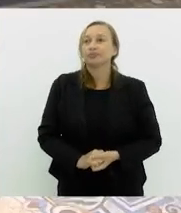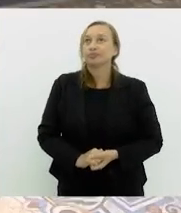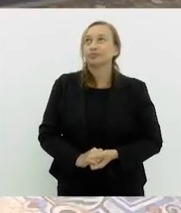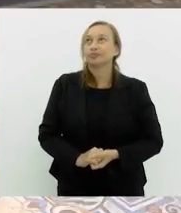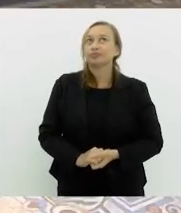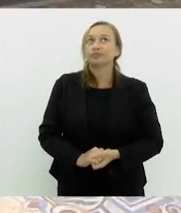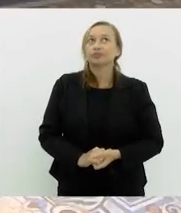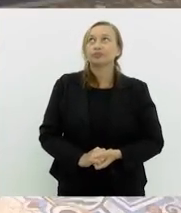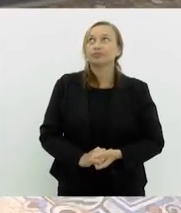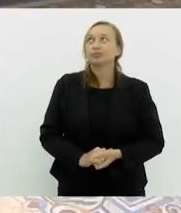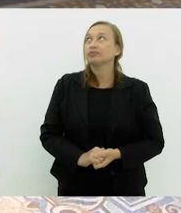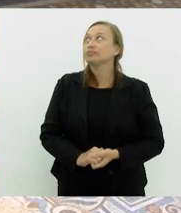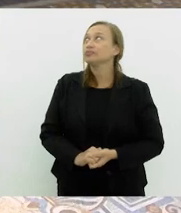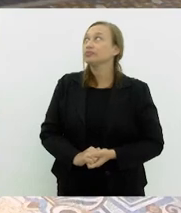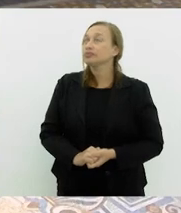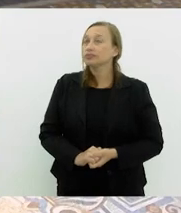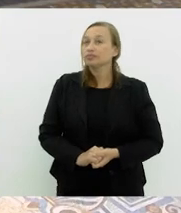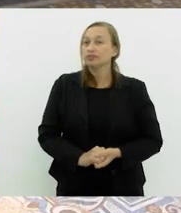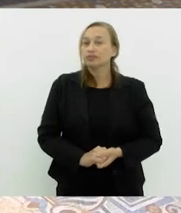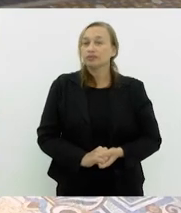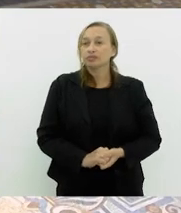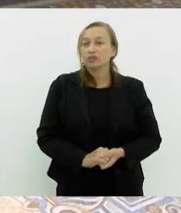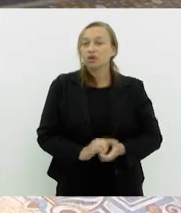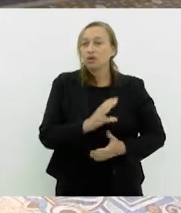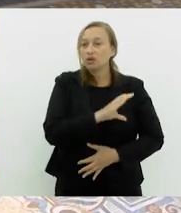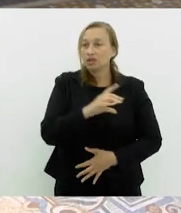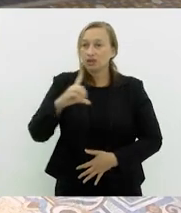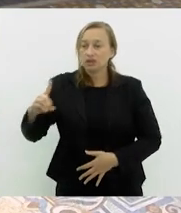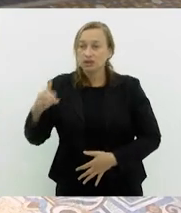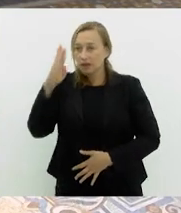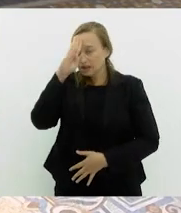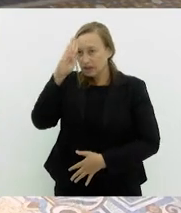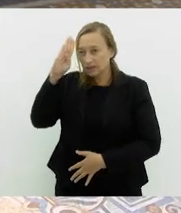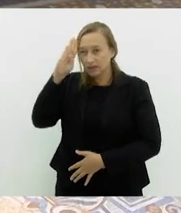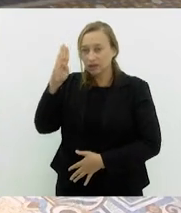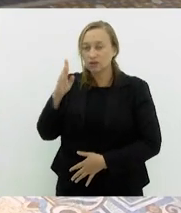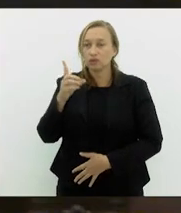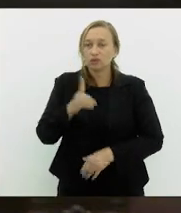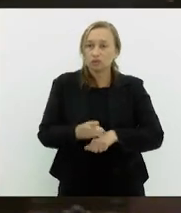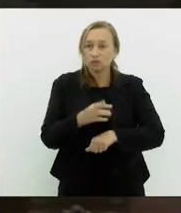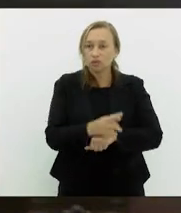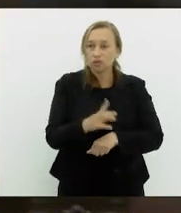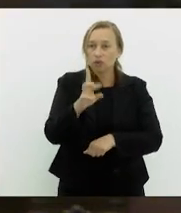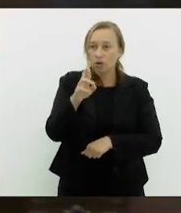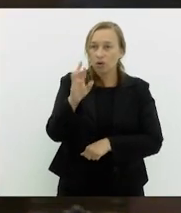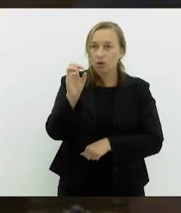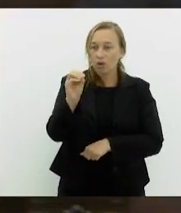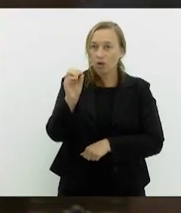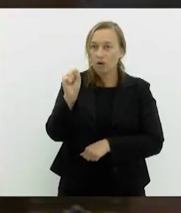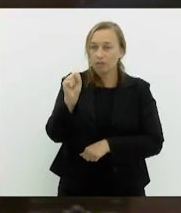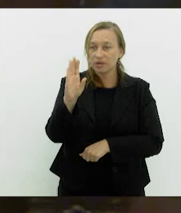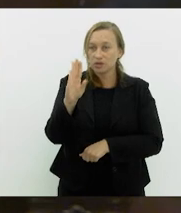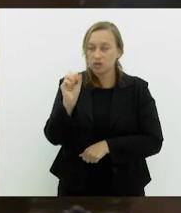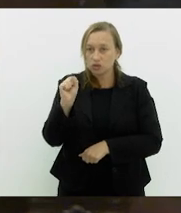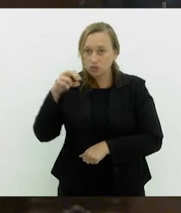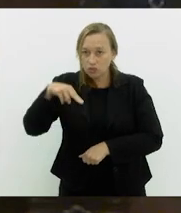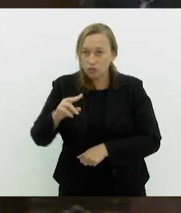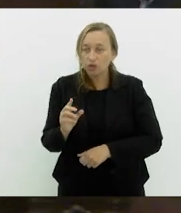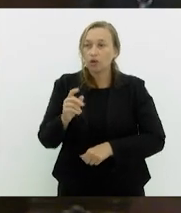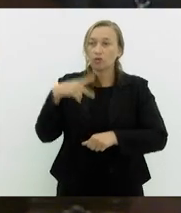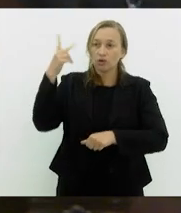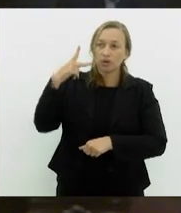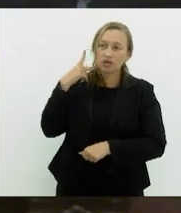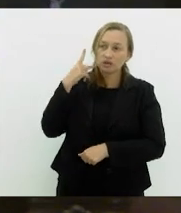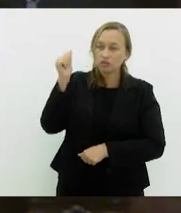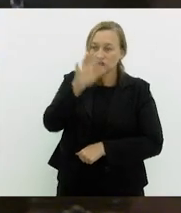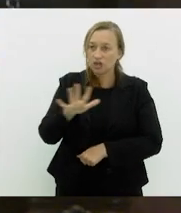Como coordenação acadêmica, com a coordenação acadêmica do Dr. Robson Maciel Tadeu de Castro Júnior, Procurador-Geral da